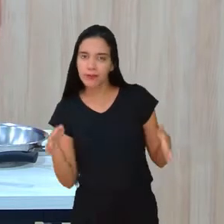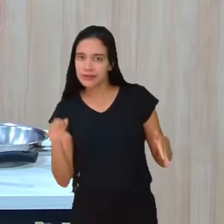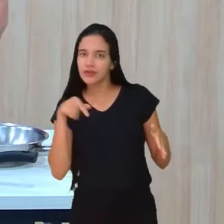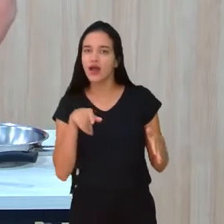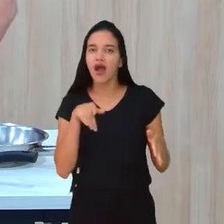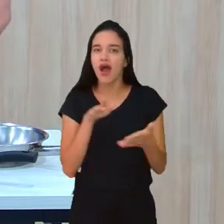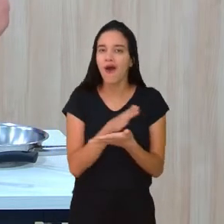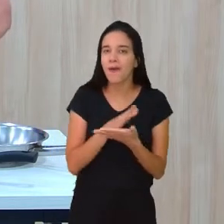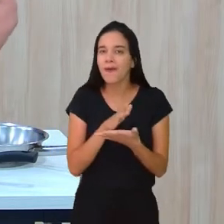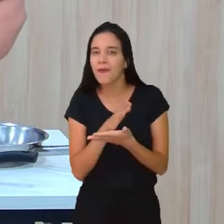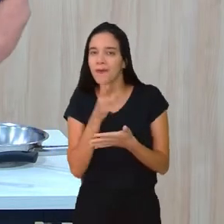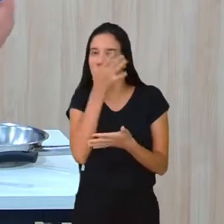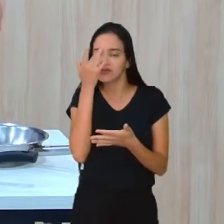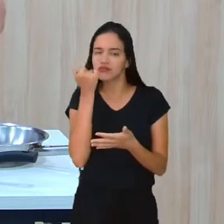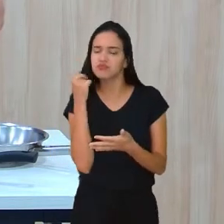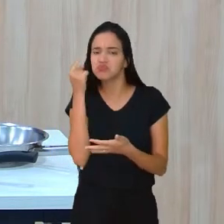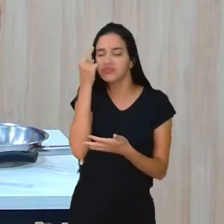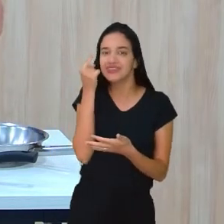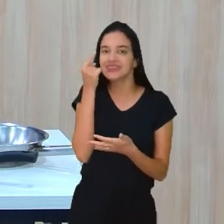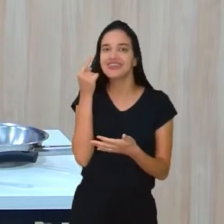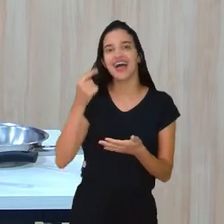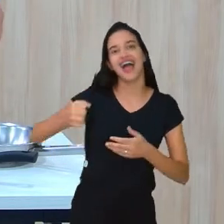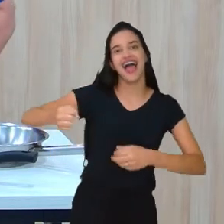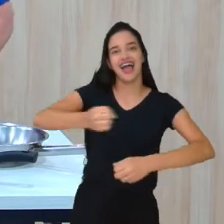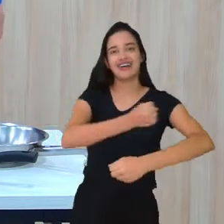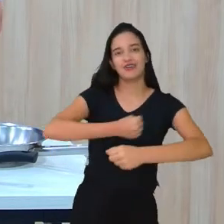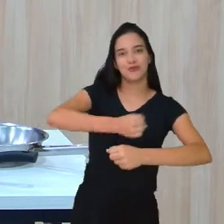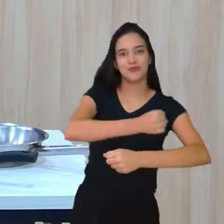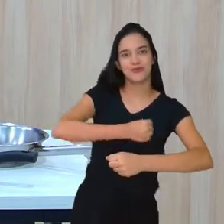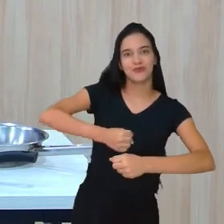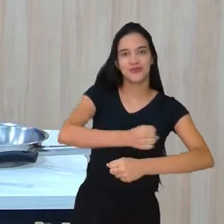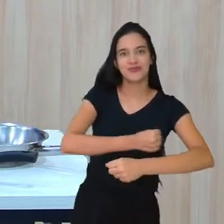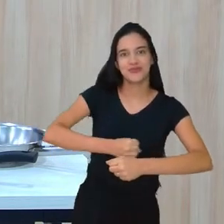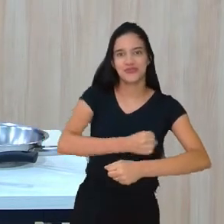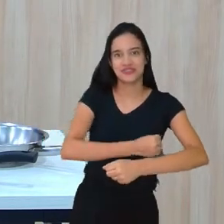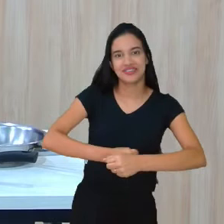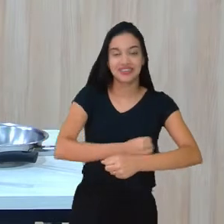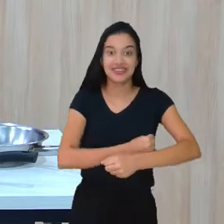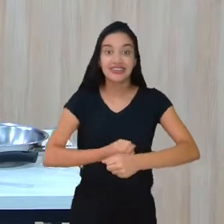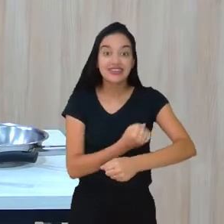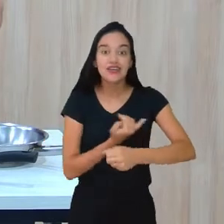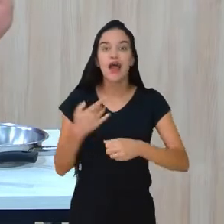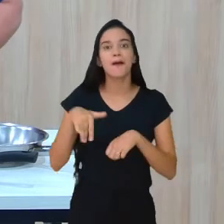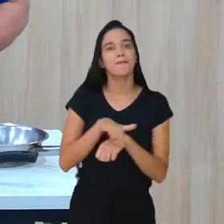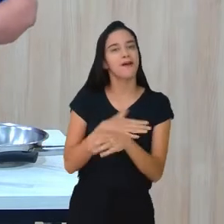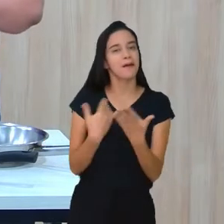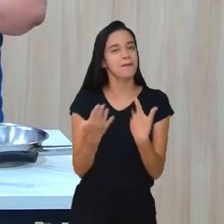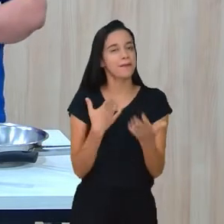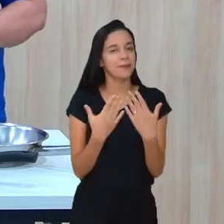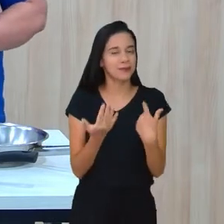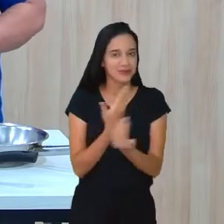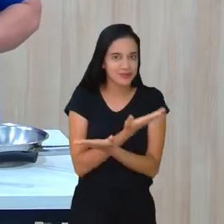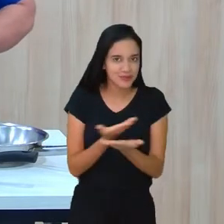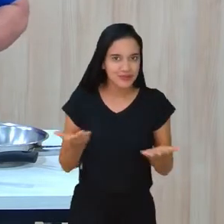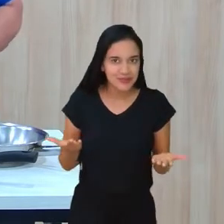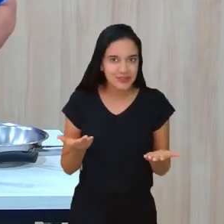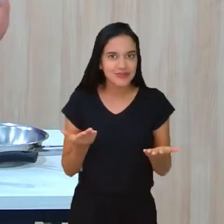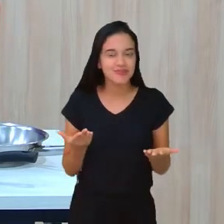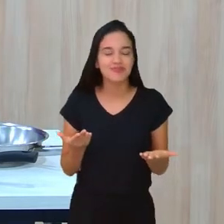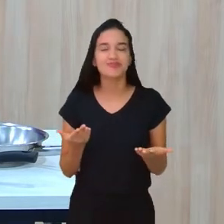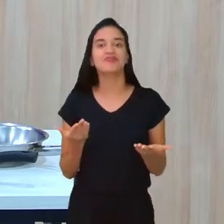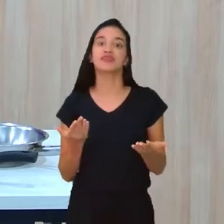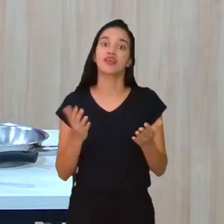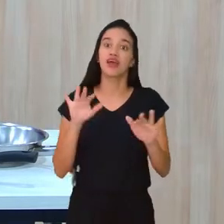pensar que a professora trouxe hoje a cozinha da casa dela ou uma parte da cozinha para conversar com vocês. Isso mesmo,